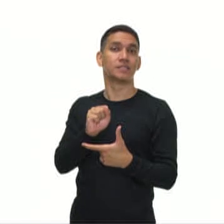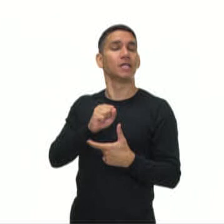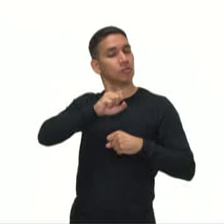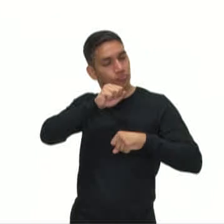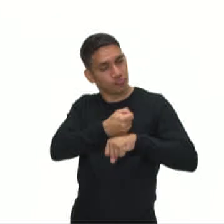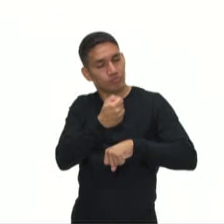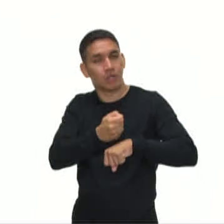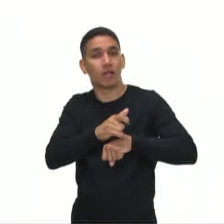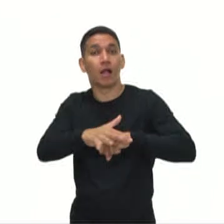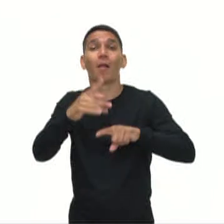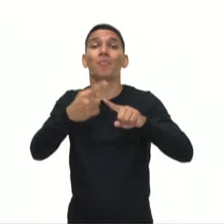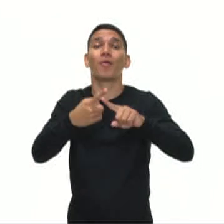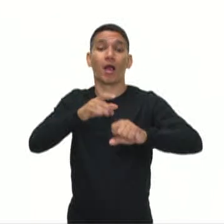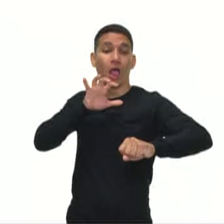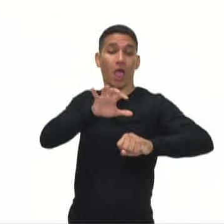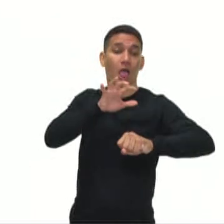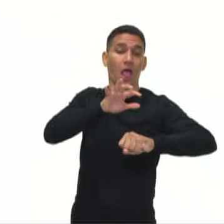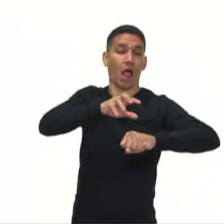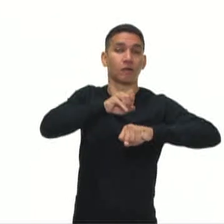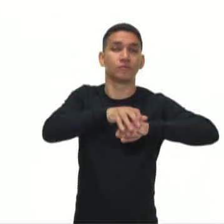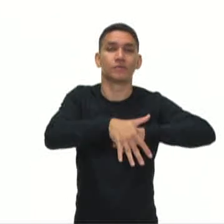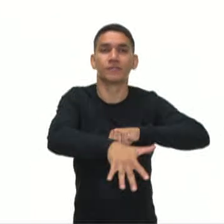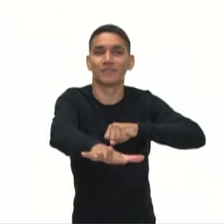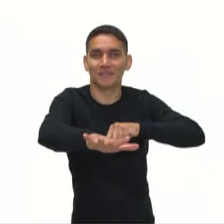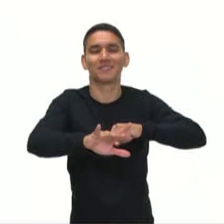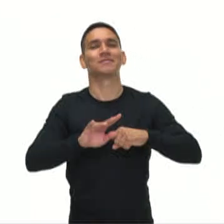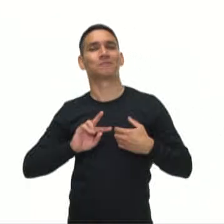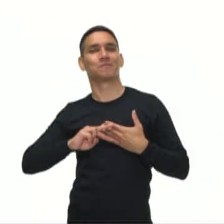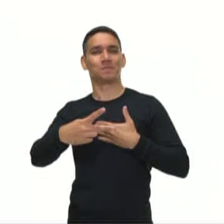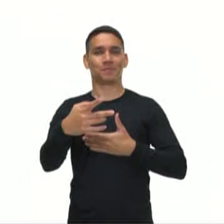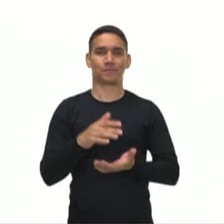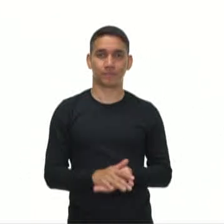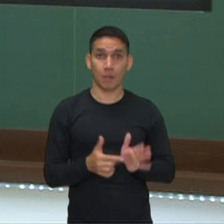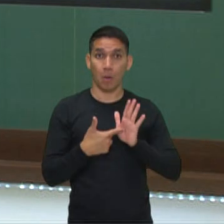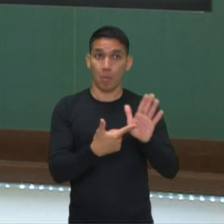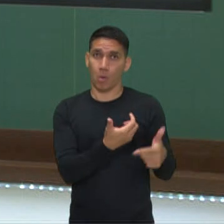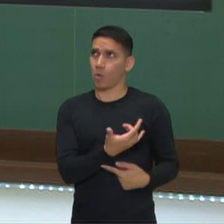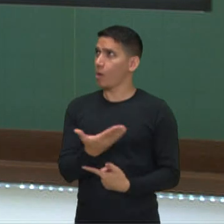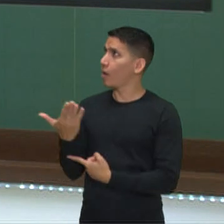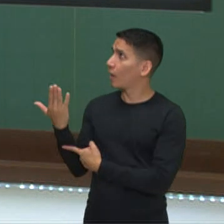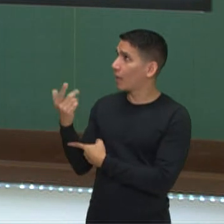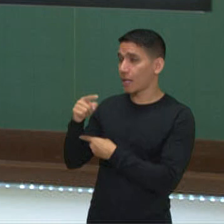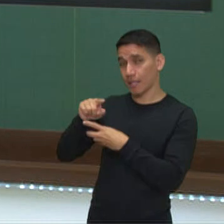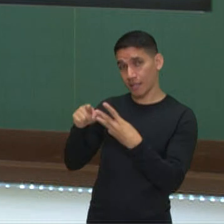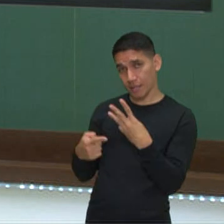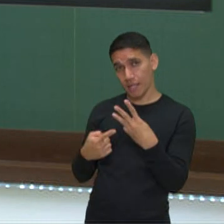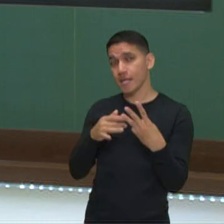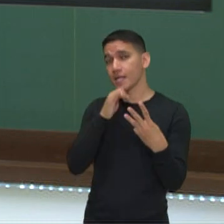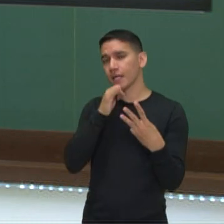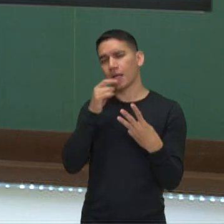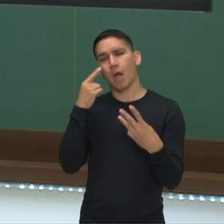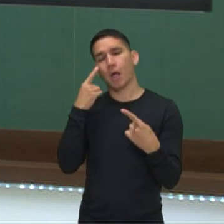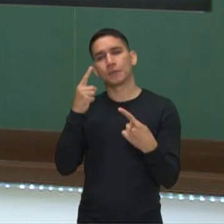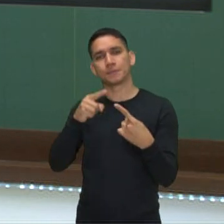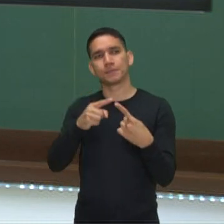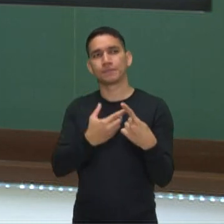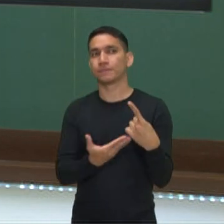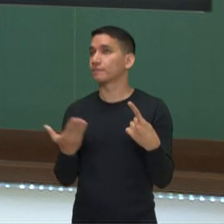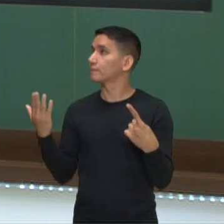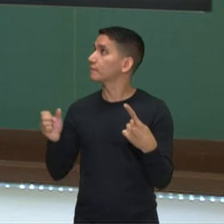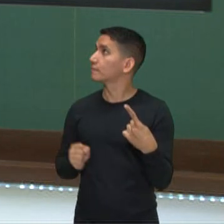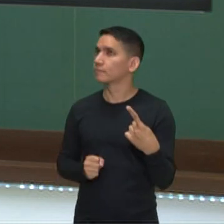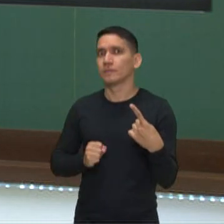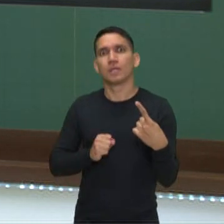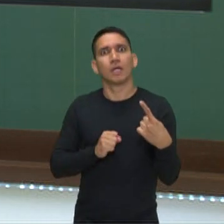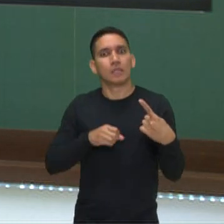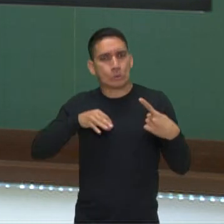atuam diretamente na formação do solo. Aqui eu trago para vocês 3 exemplos. Olha no primeiro. Nós temos um